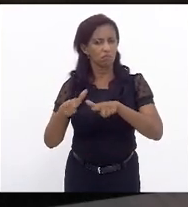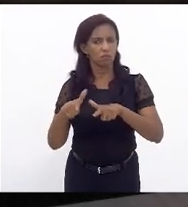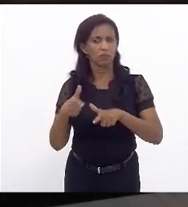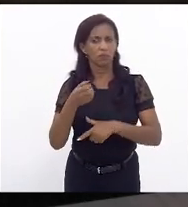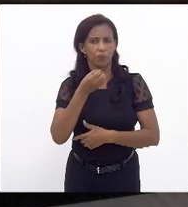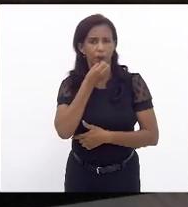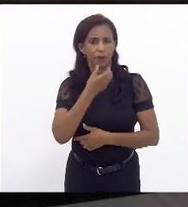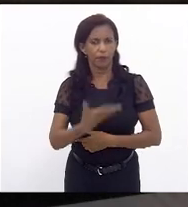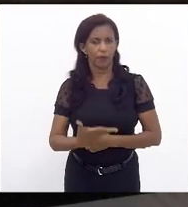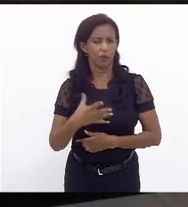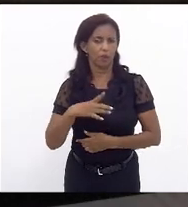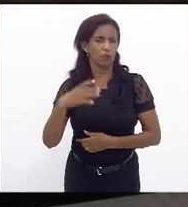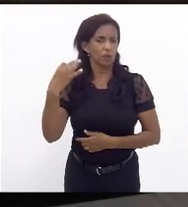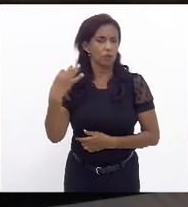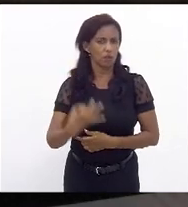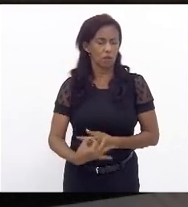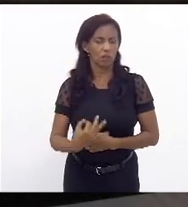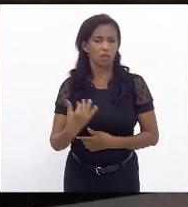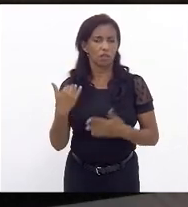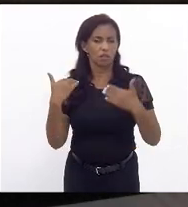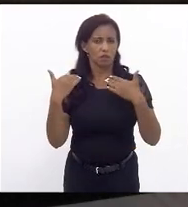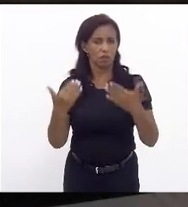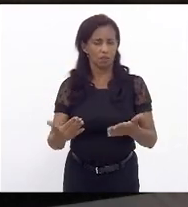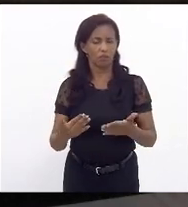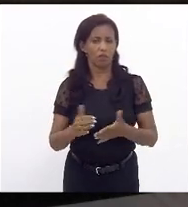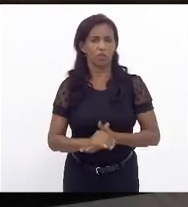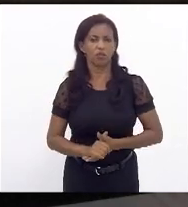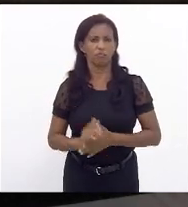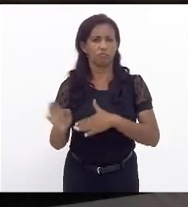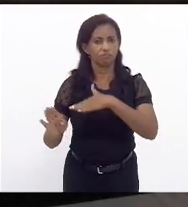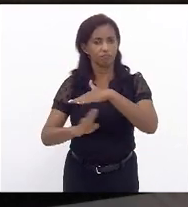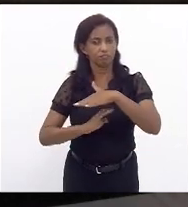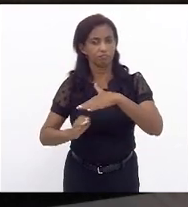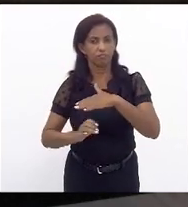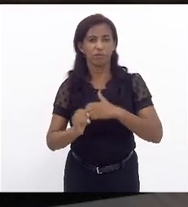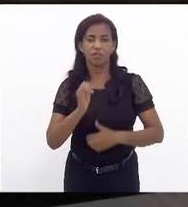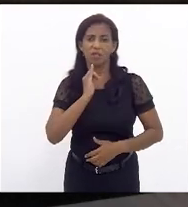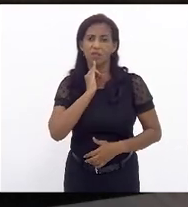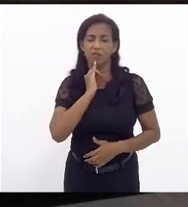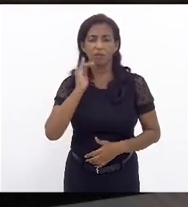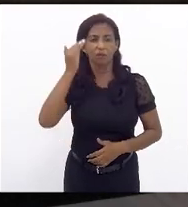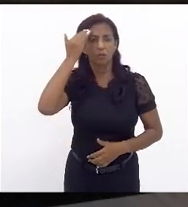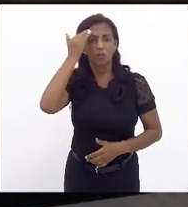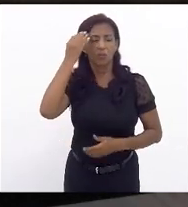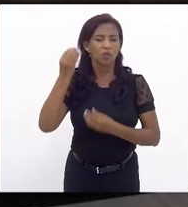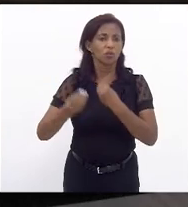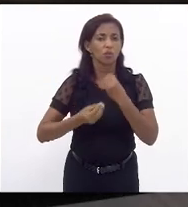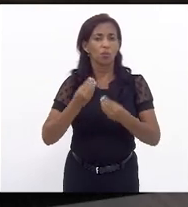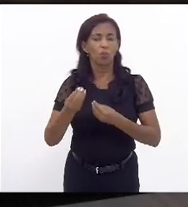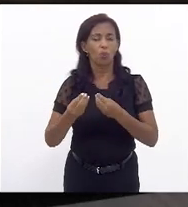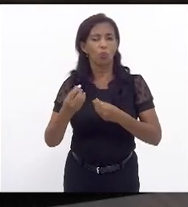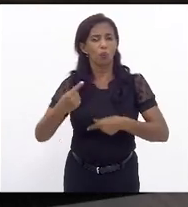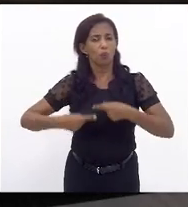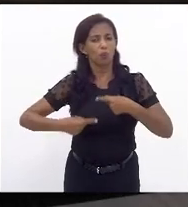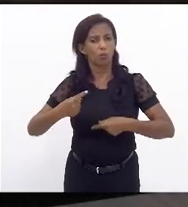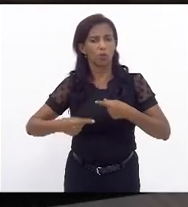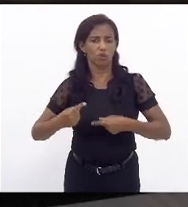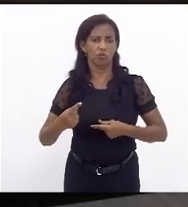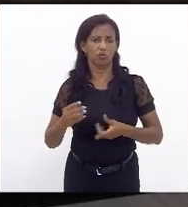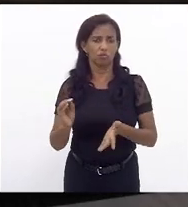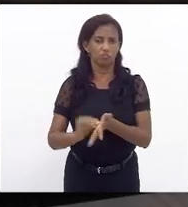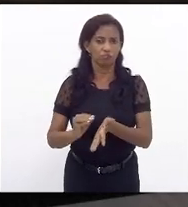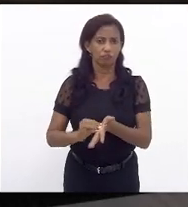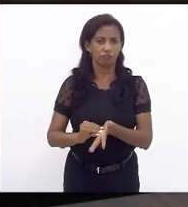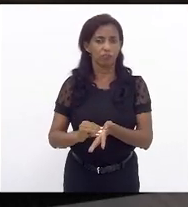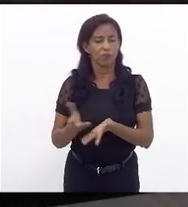tenho certeza, à frente da Genersa. Infelizmente, pessoas não entendem como é o processo político, muitas vezes, que a gente